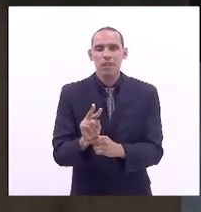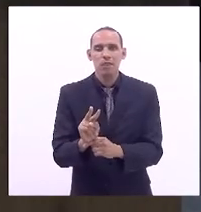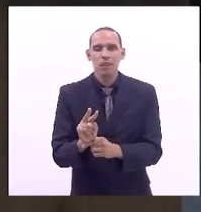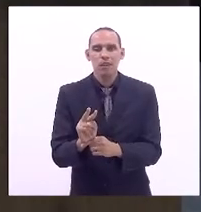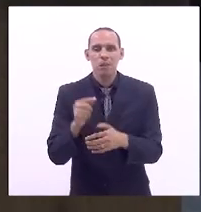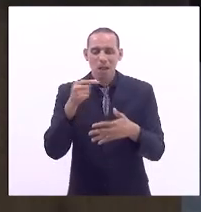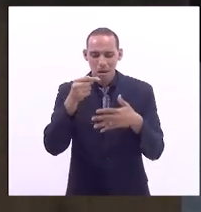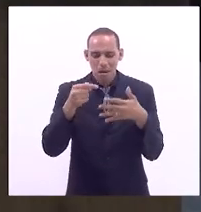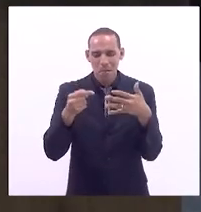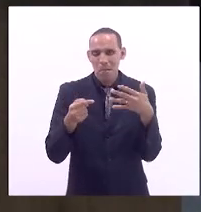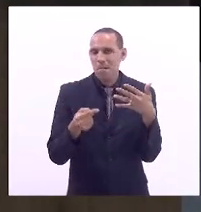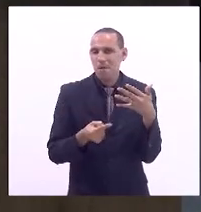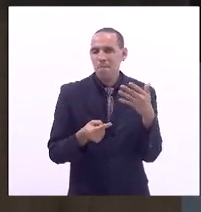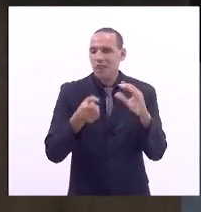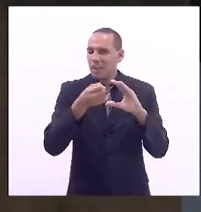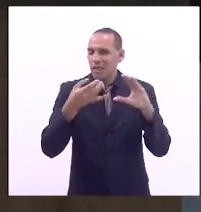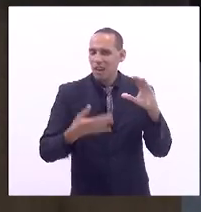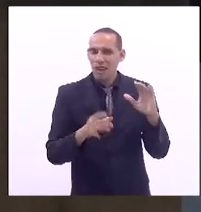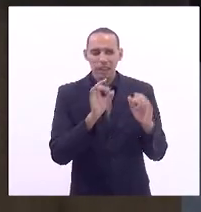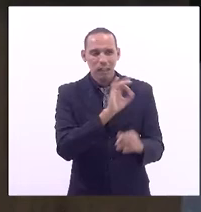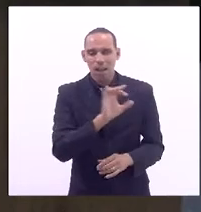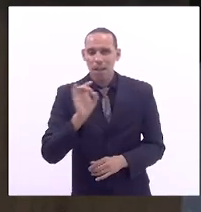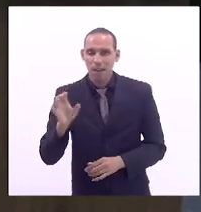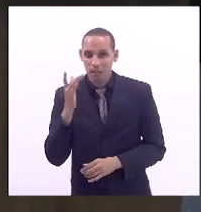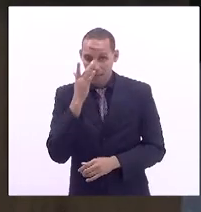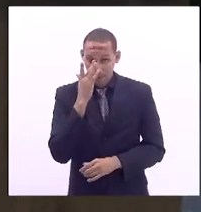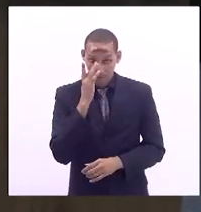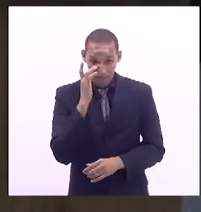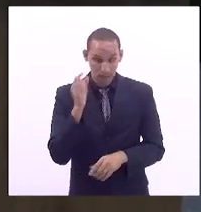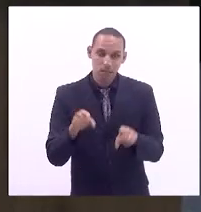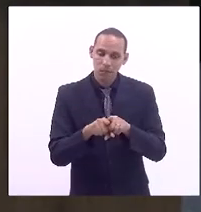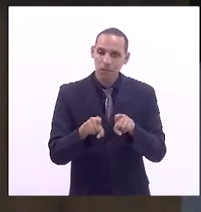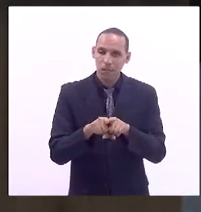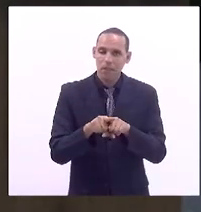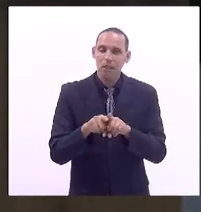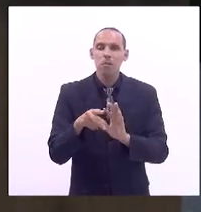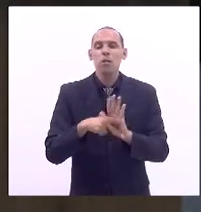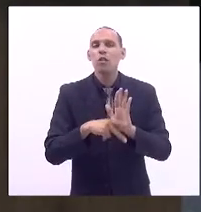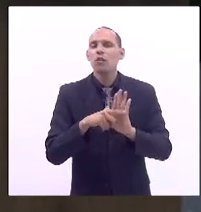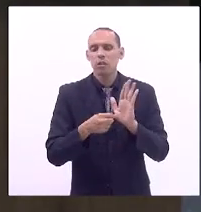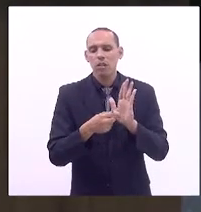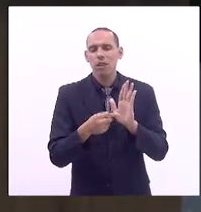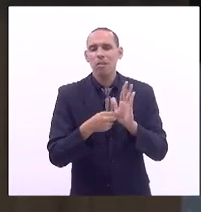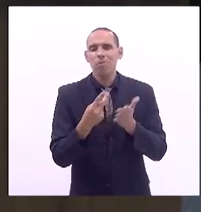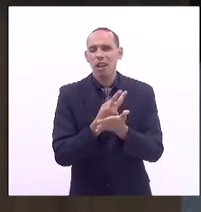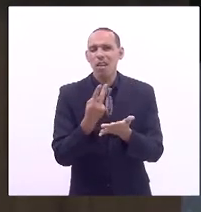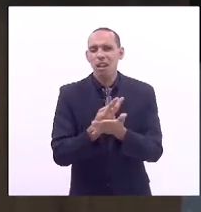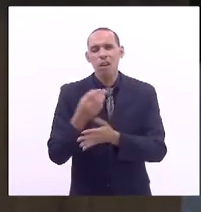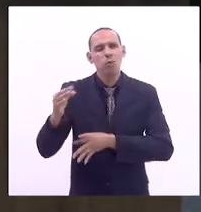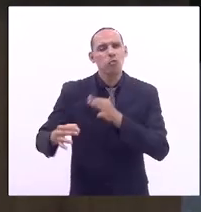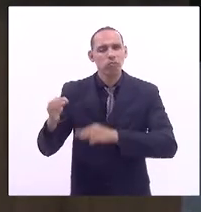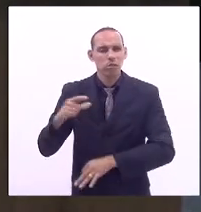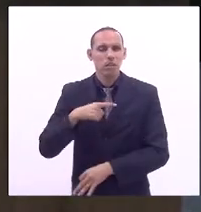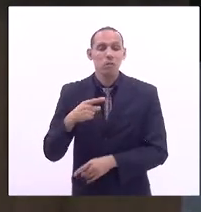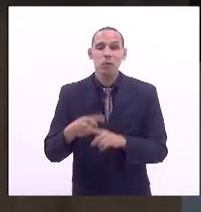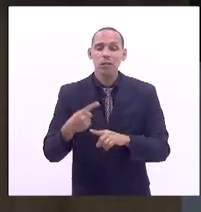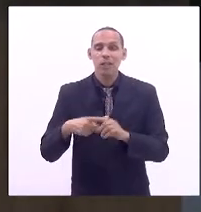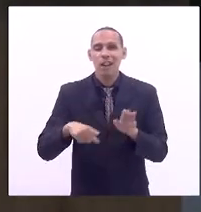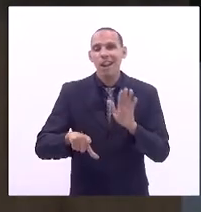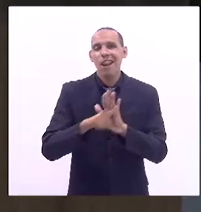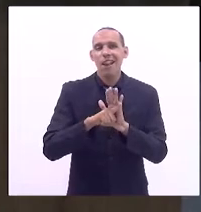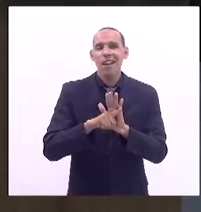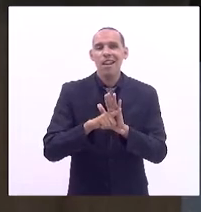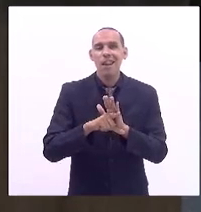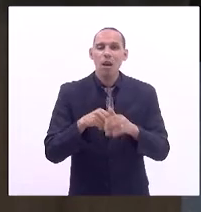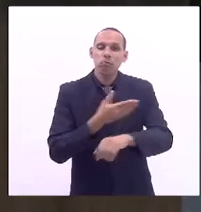particularidades de cada uma das instituições Além disso eu entendo que esse projeto ele tem um vício jurídico porque ele é uma lei